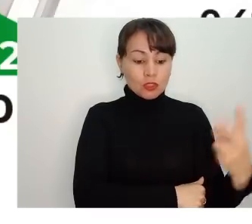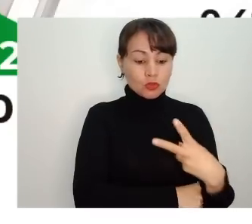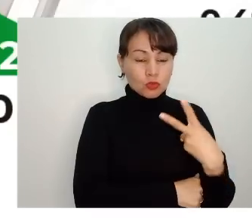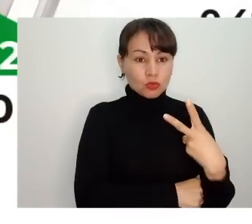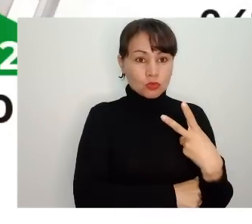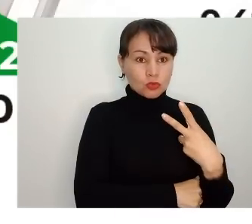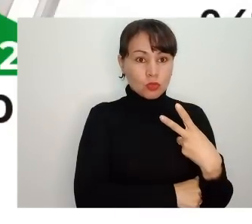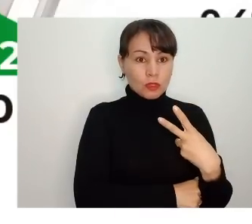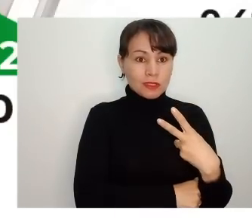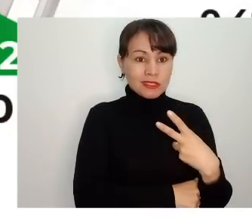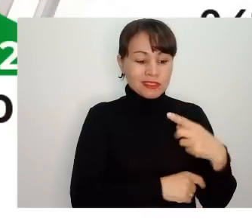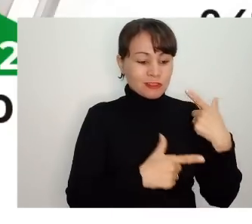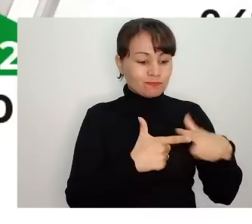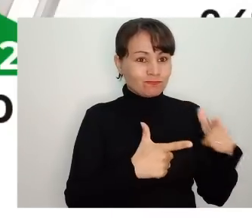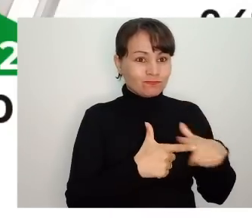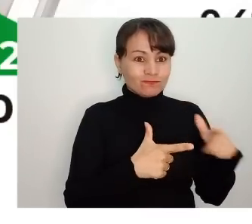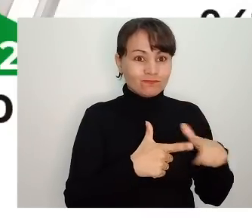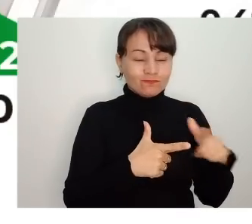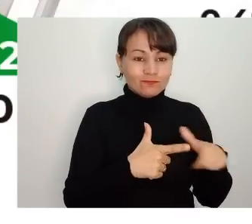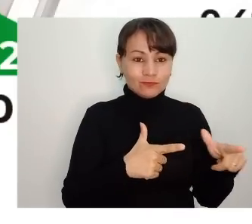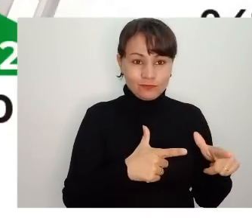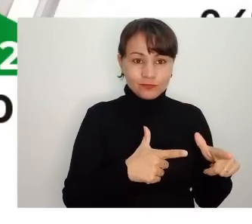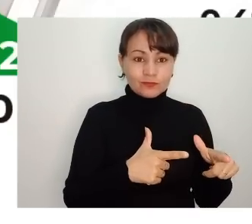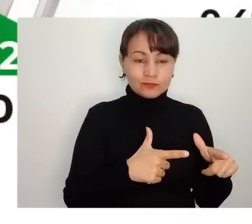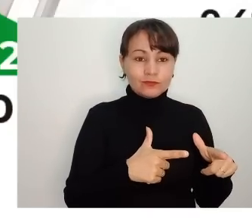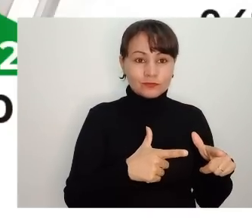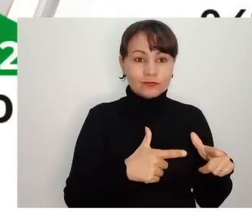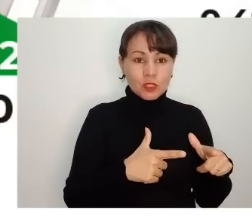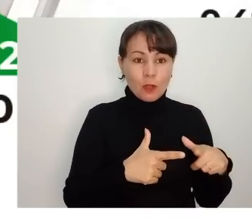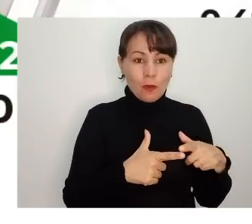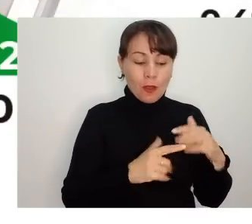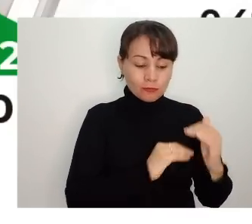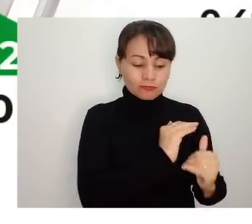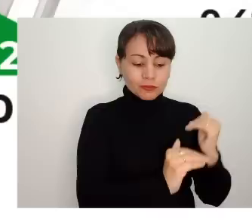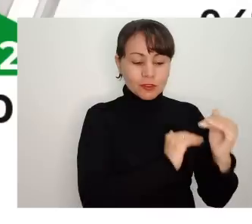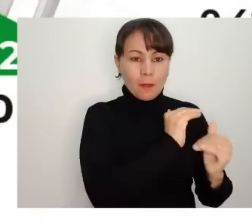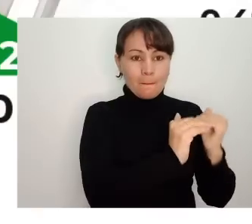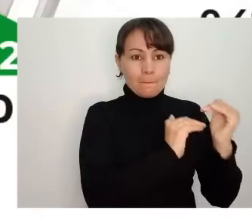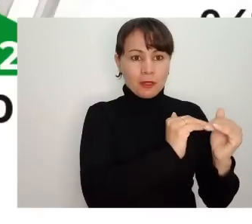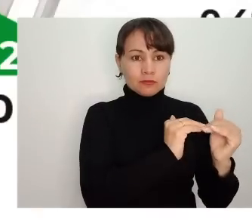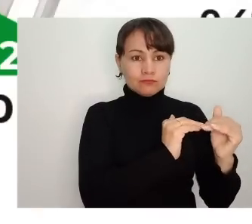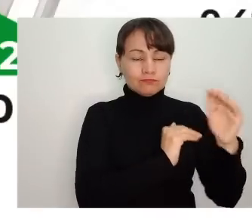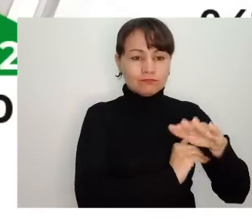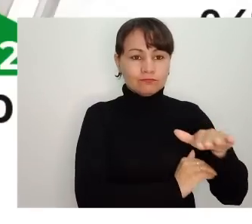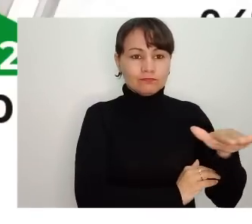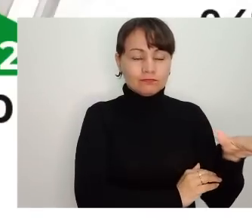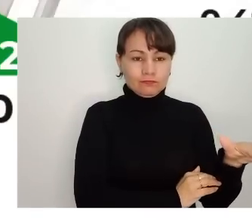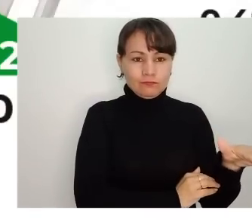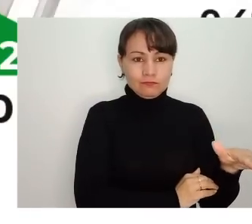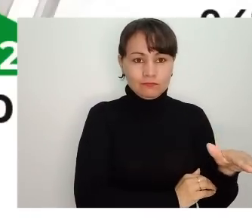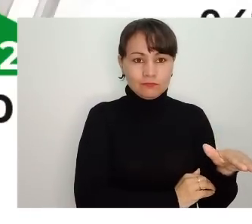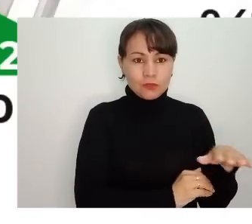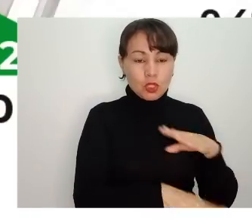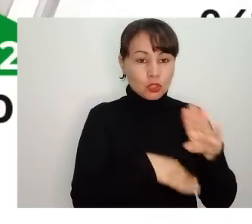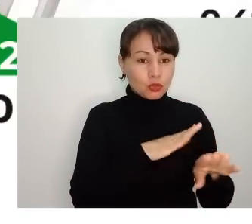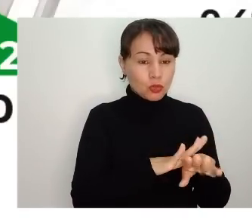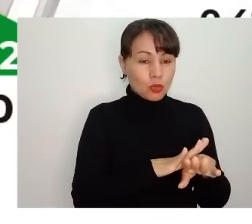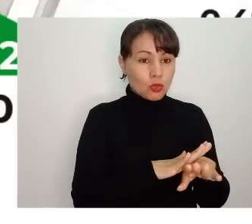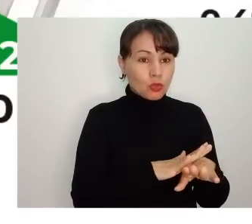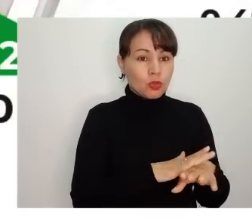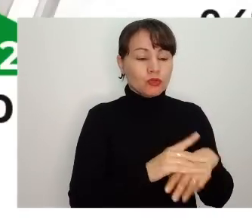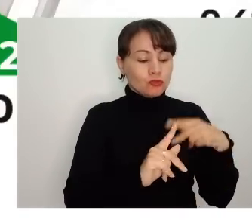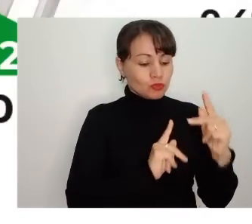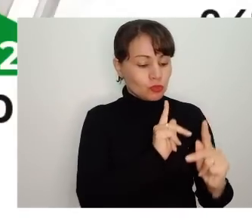Sendo que os dois extremos são prejudiciais para o desempenho do aluno. Ou, às vezes,